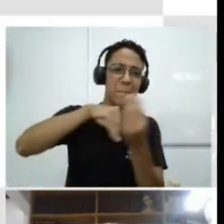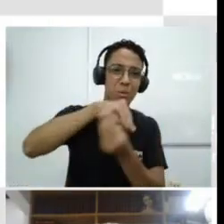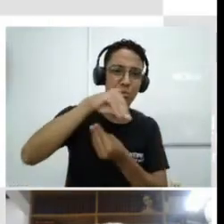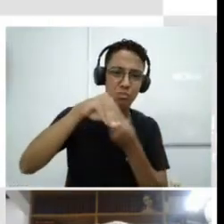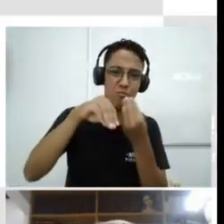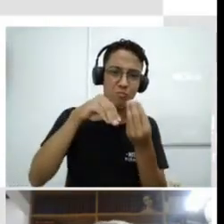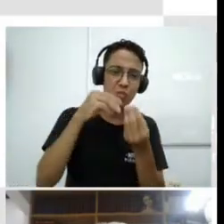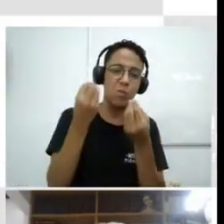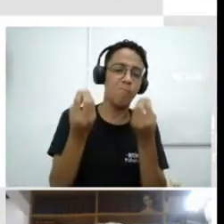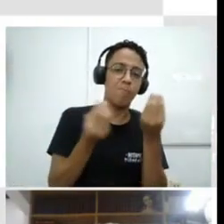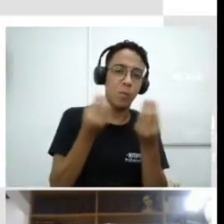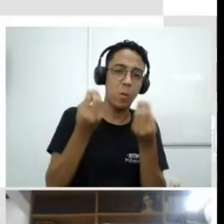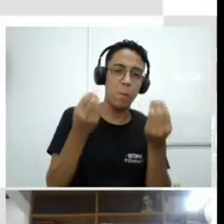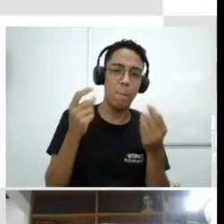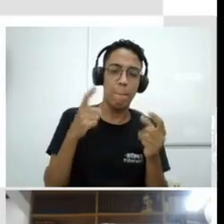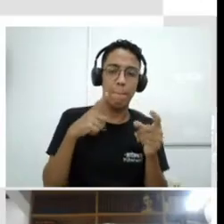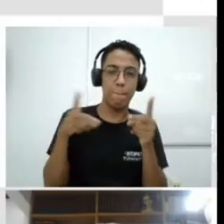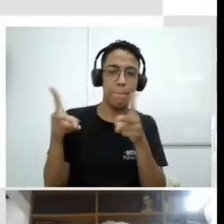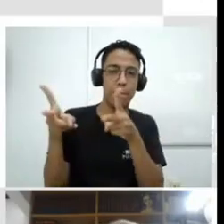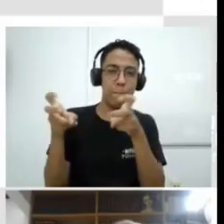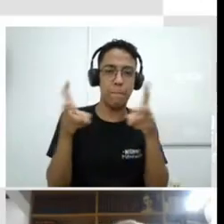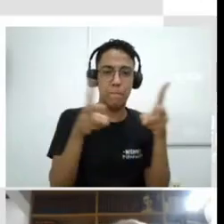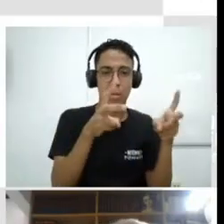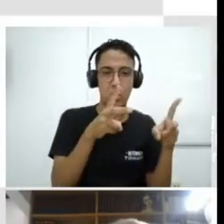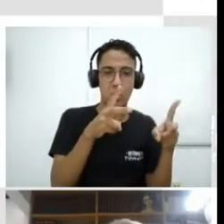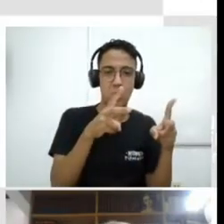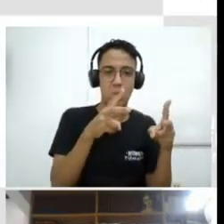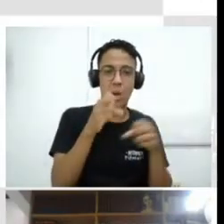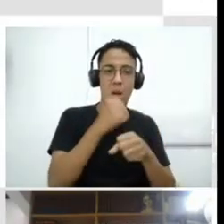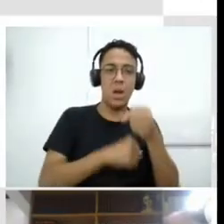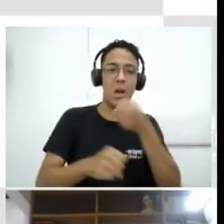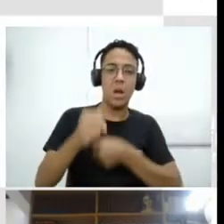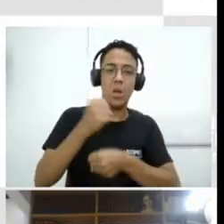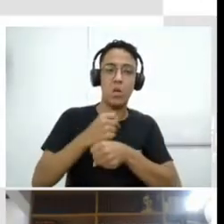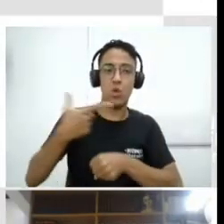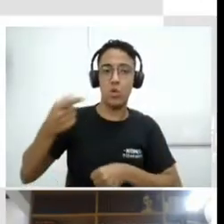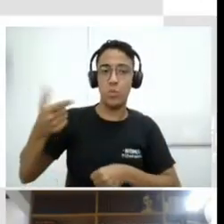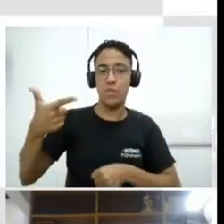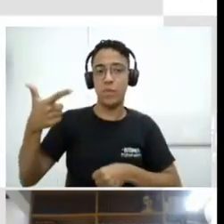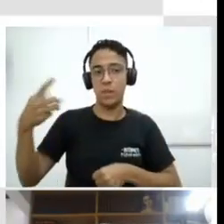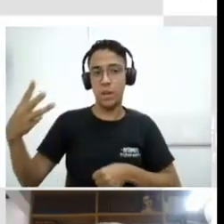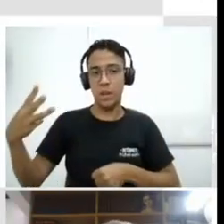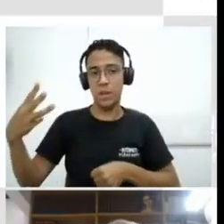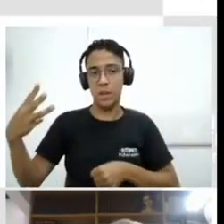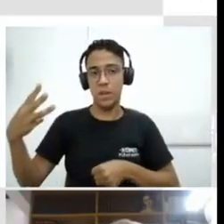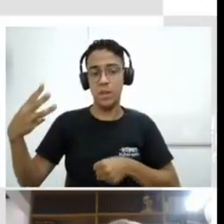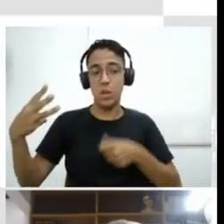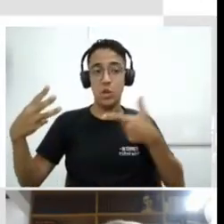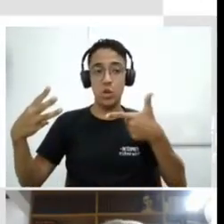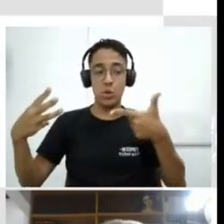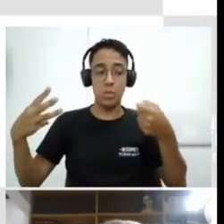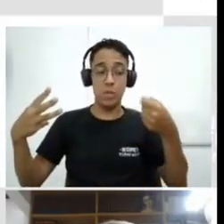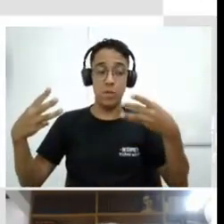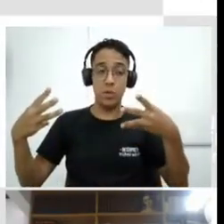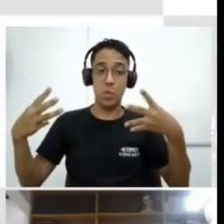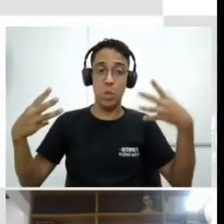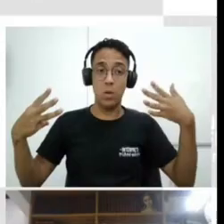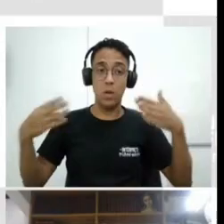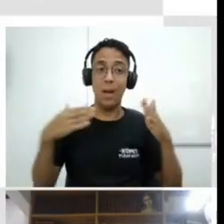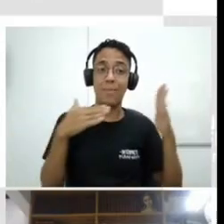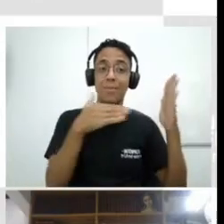observação com projeção, né? Até 2023 é observação, de 2024 a 2050 é